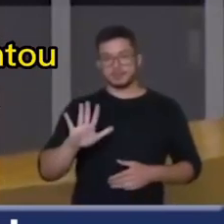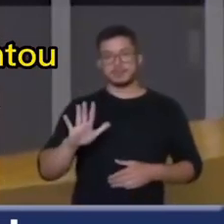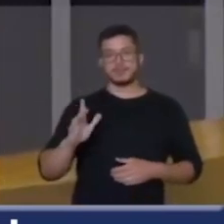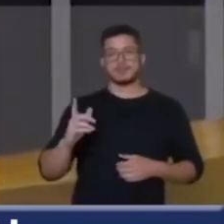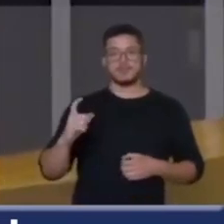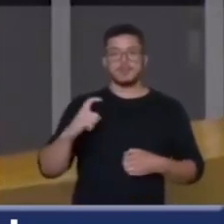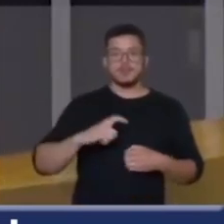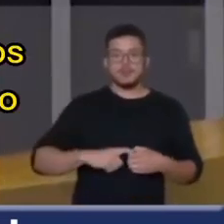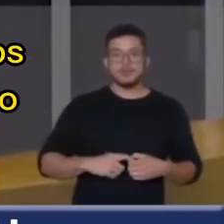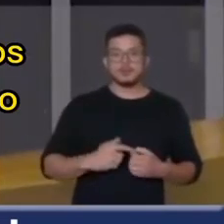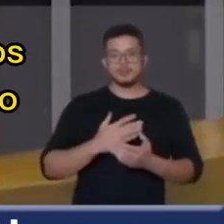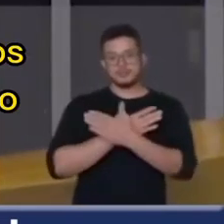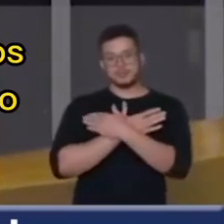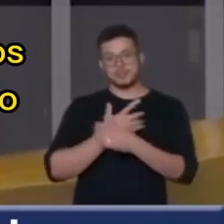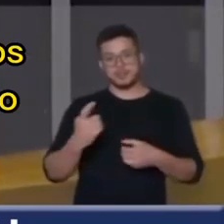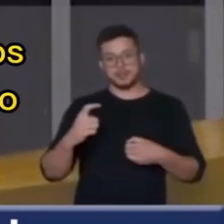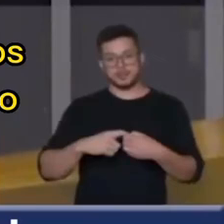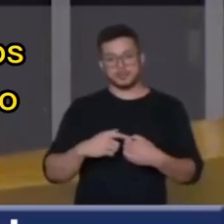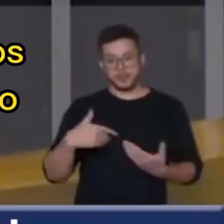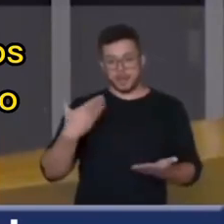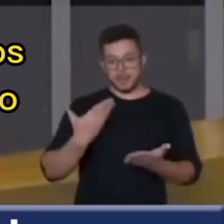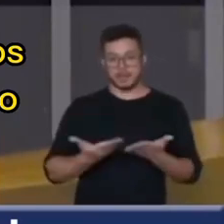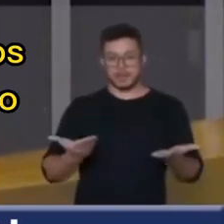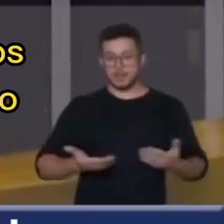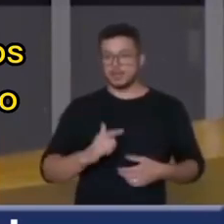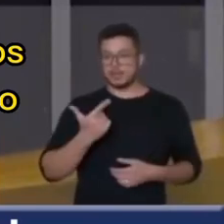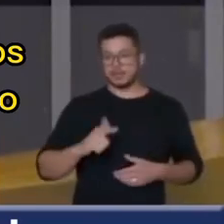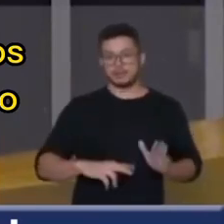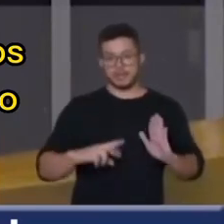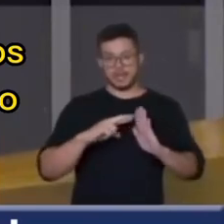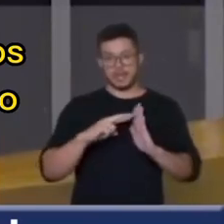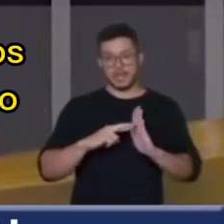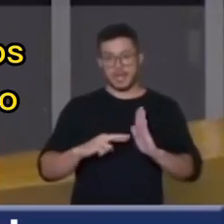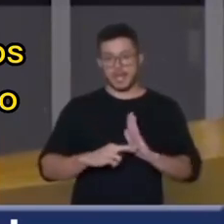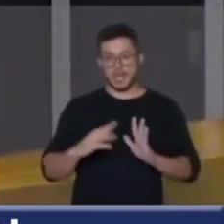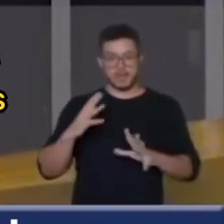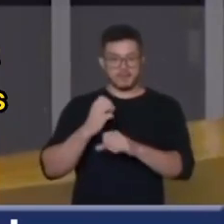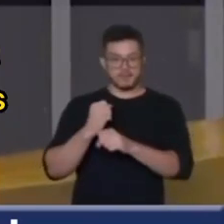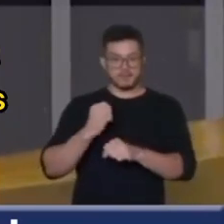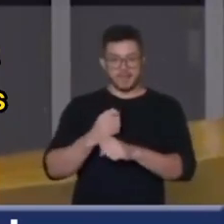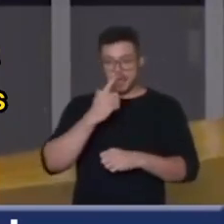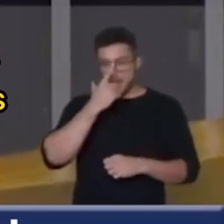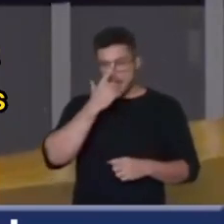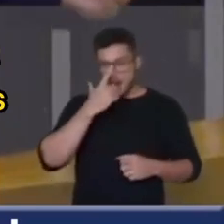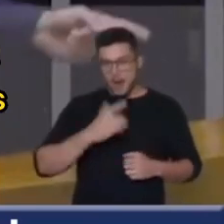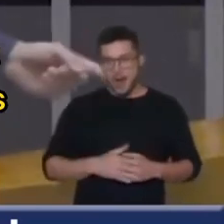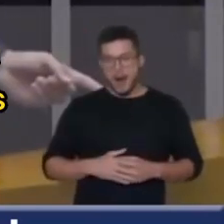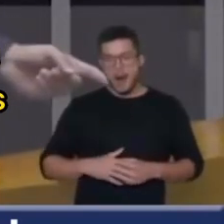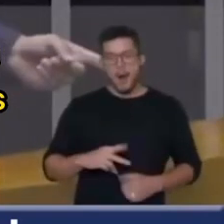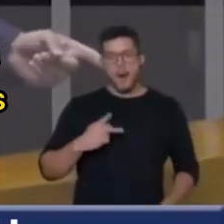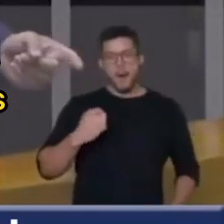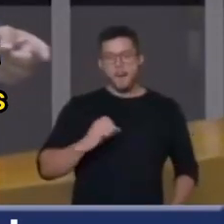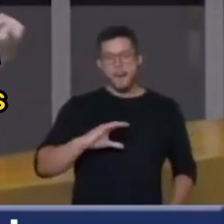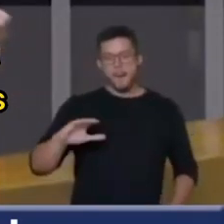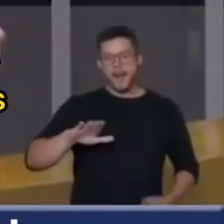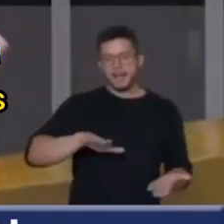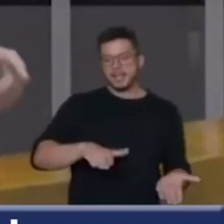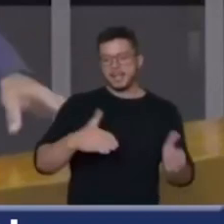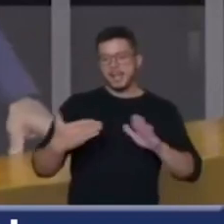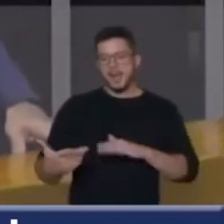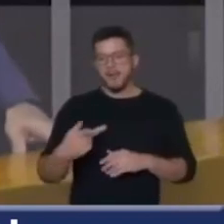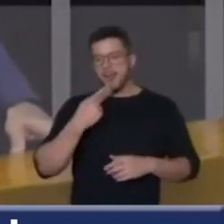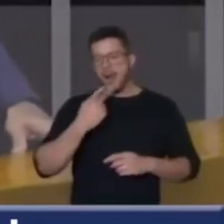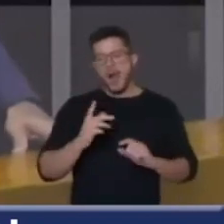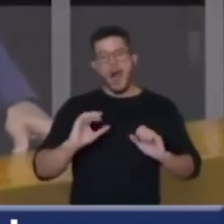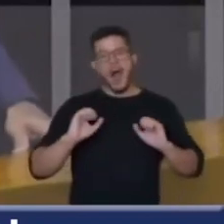Âncora fiscal romperam o teto de gastos naquela PEC da transição alegando que seria para pagar benefícios sociais